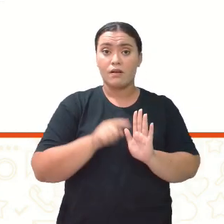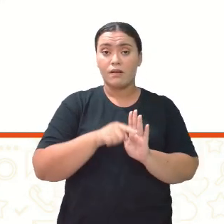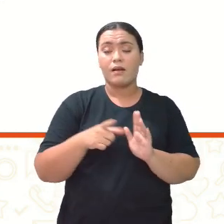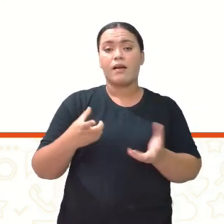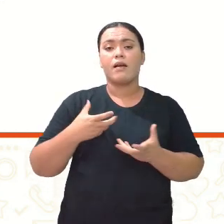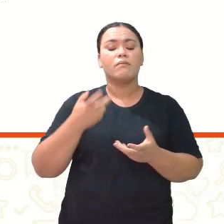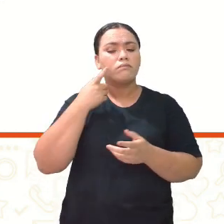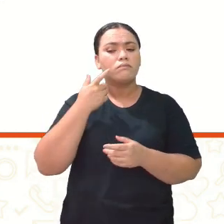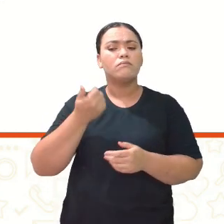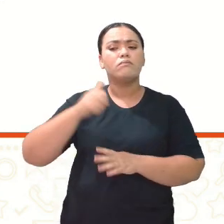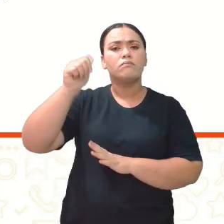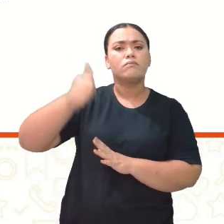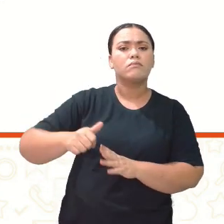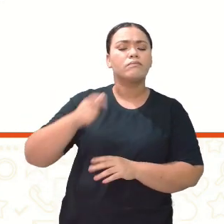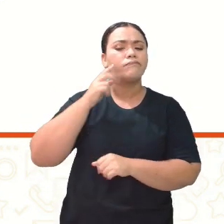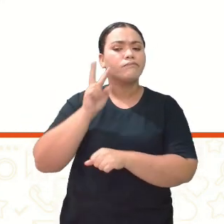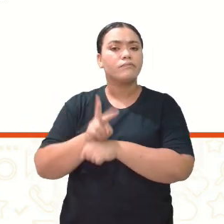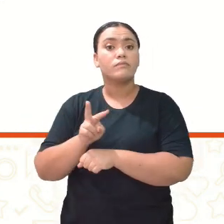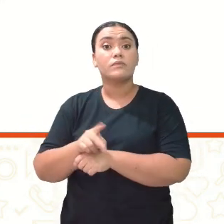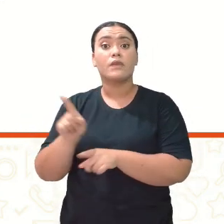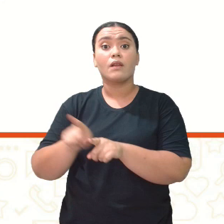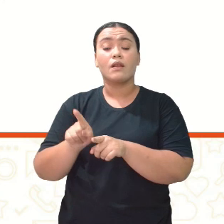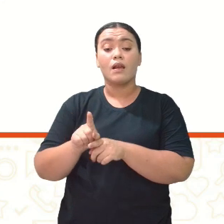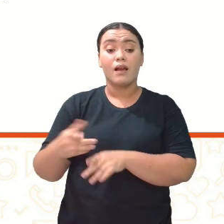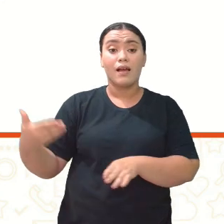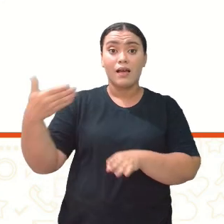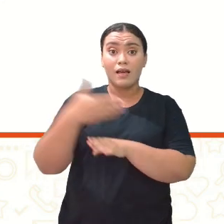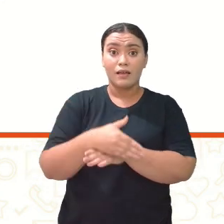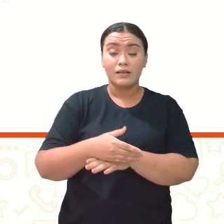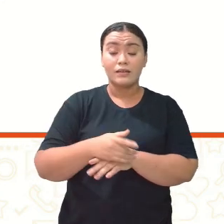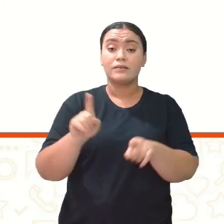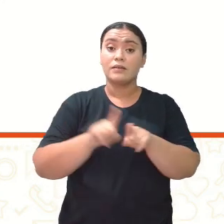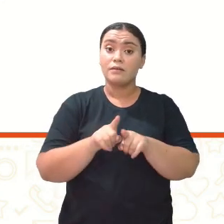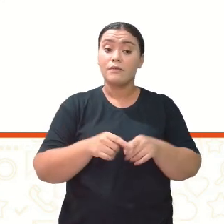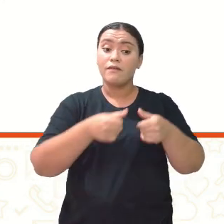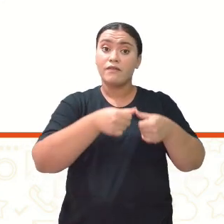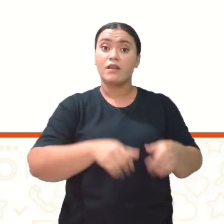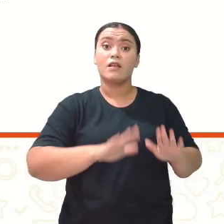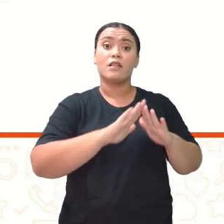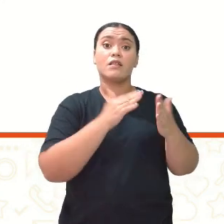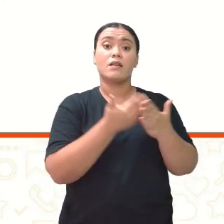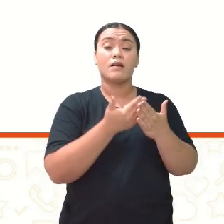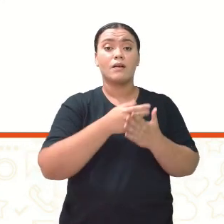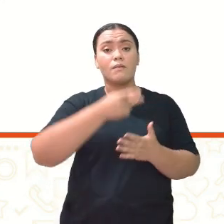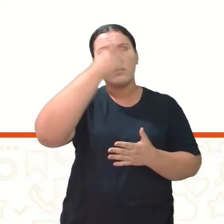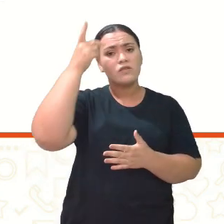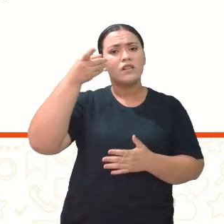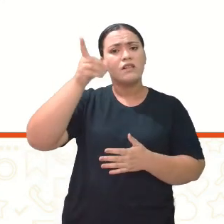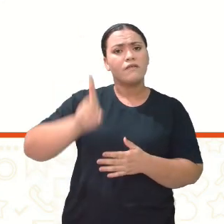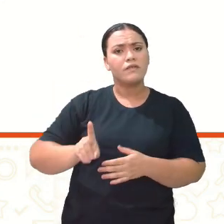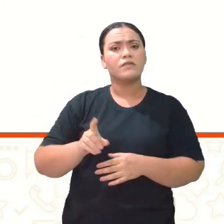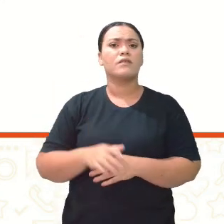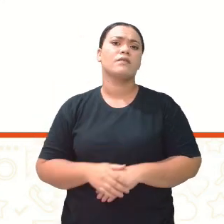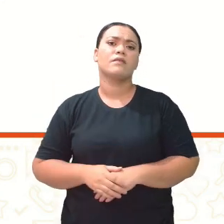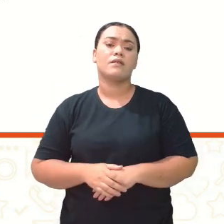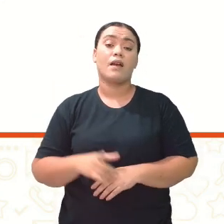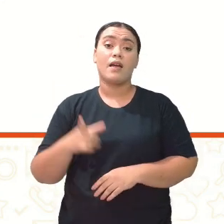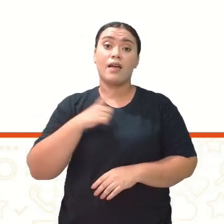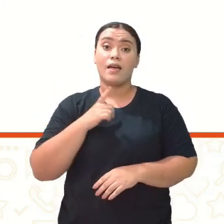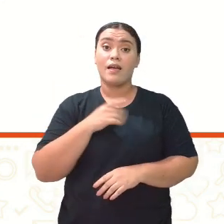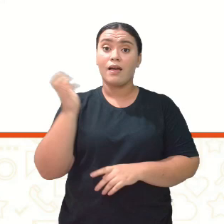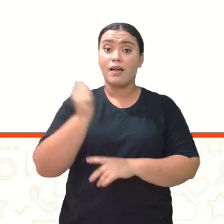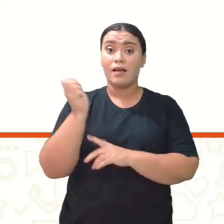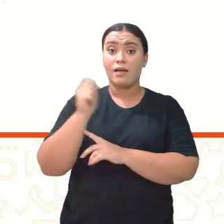e monitorar o acesso e a permanência na escola das pessoas com deficiência do benefício